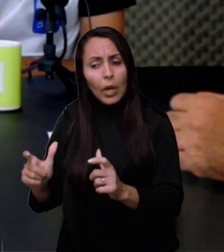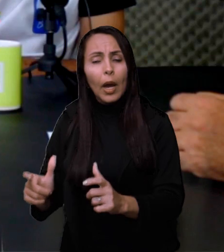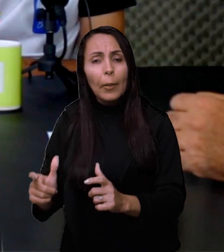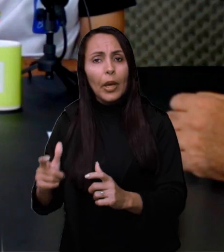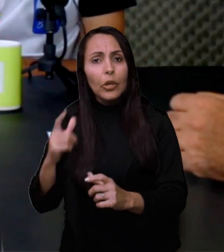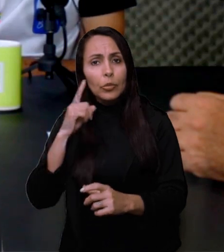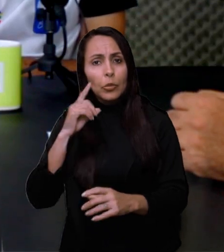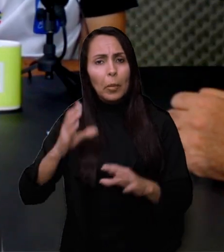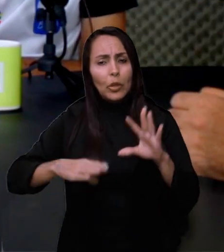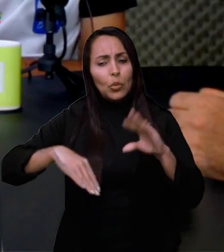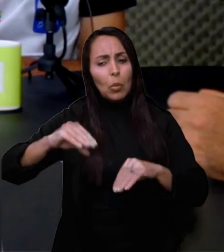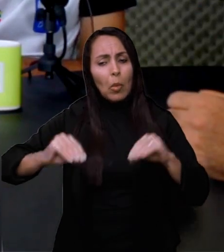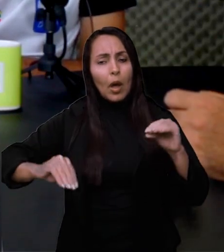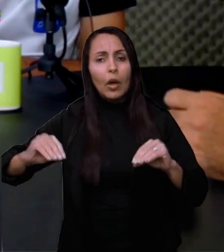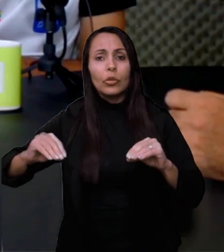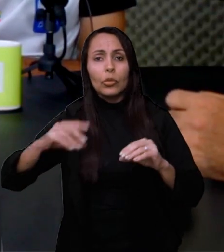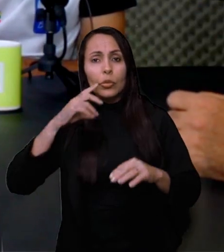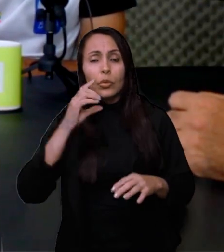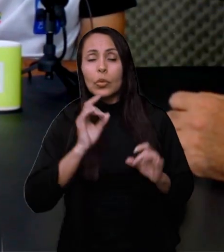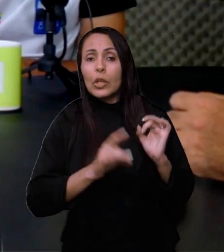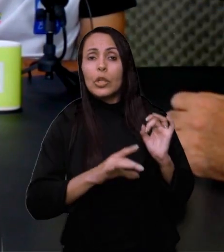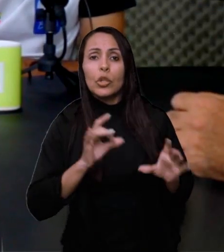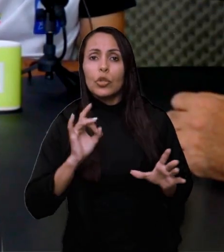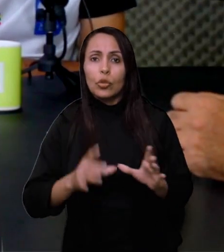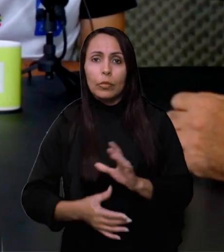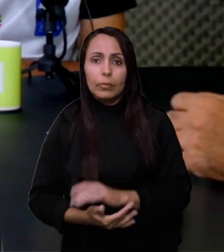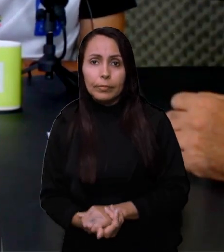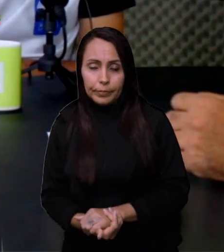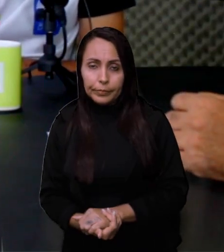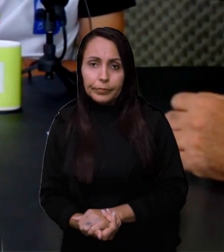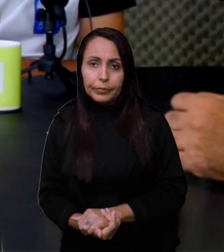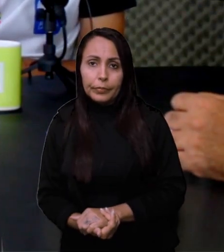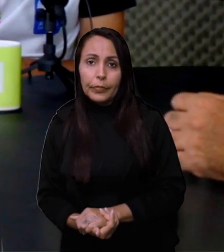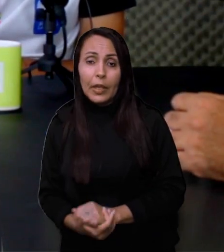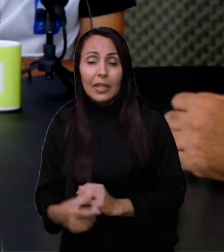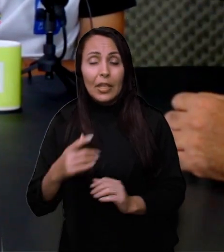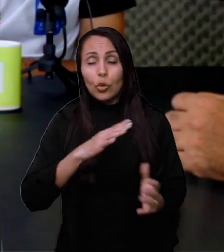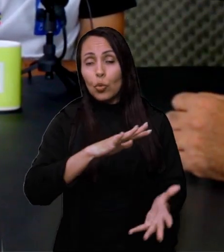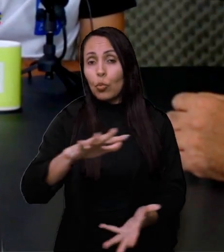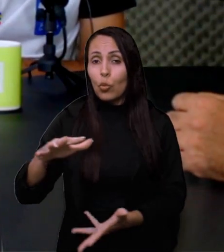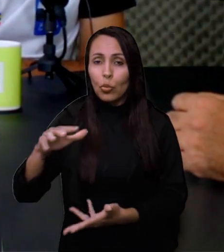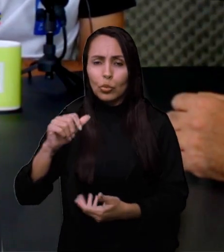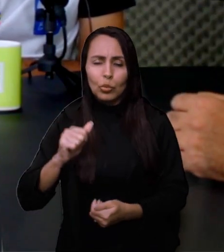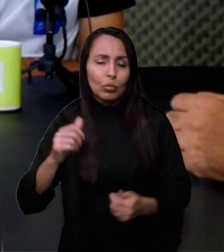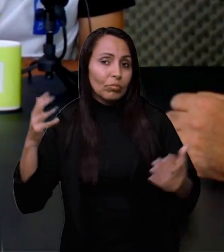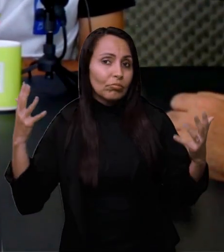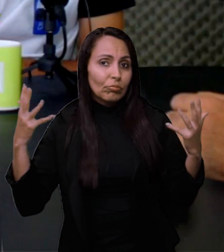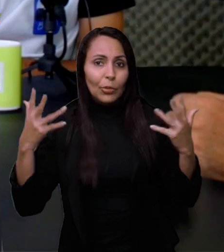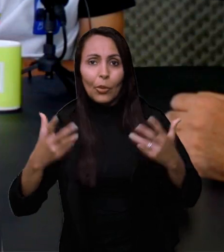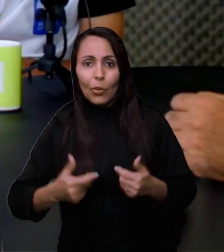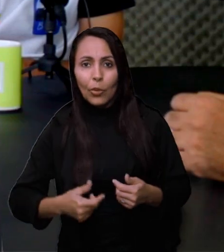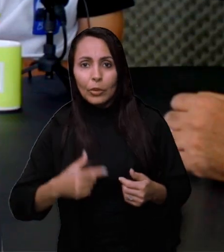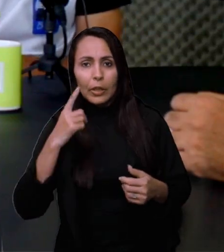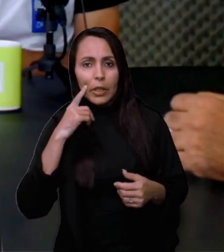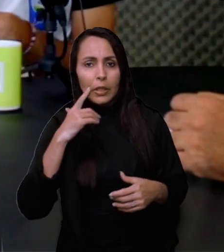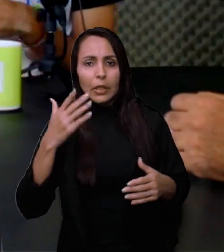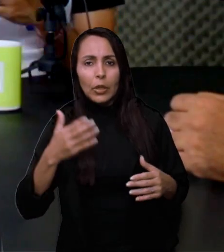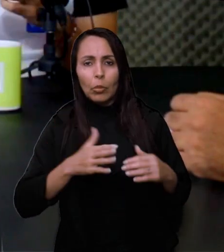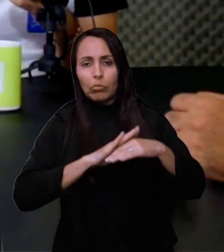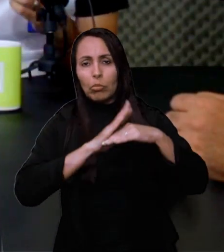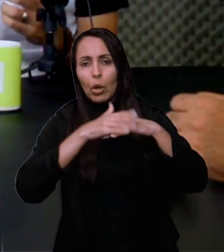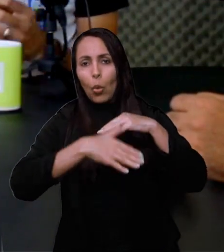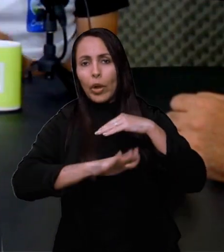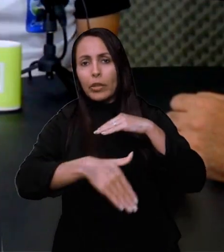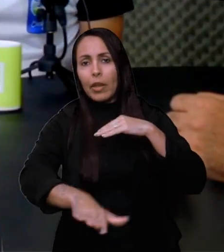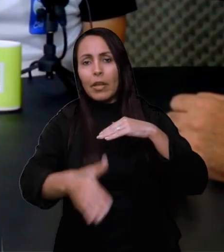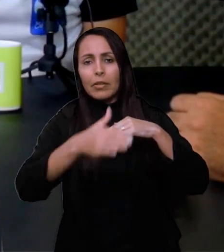no meio do plástico, no meio do lixo, né? E não é lixo Uhum. de onde veio, vamos ver. Tem lixo do mundo todo. entende? As correntezas do planeta